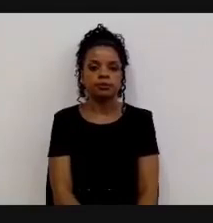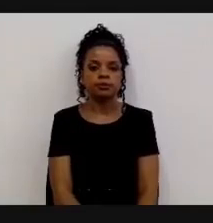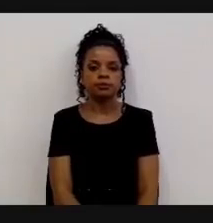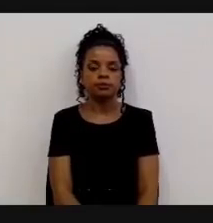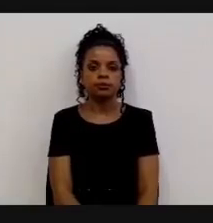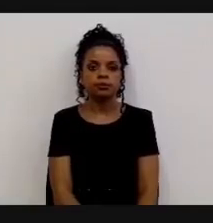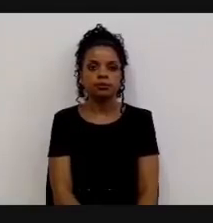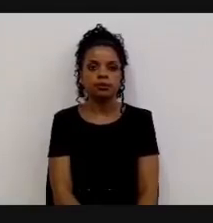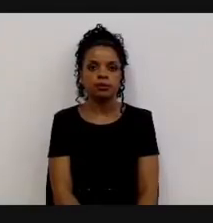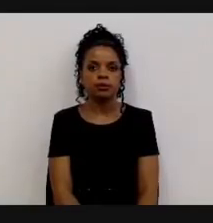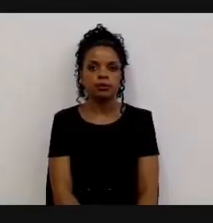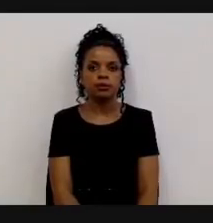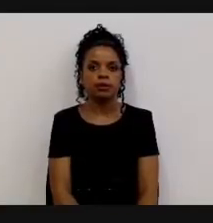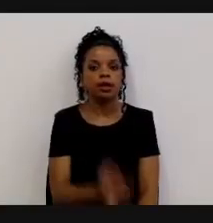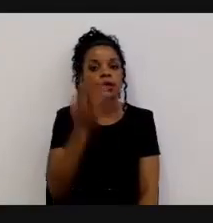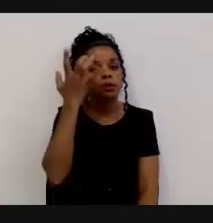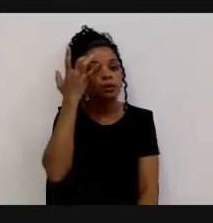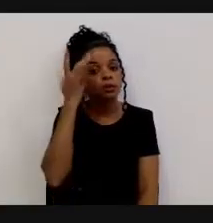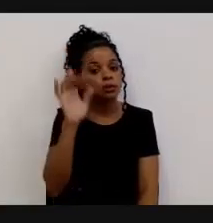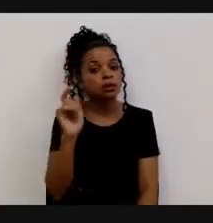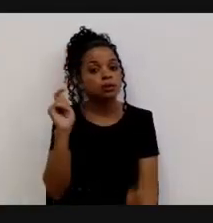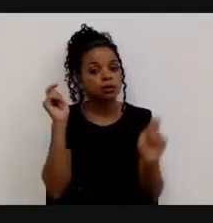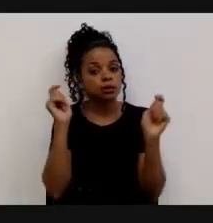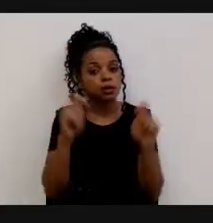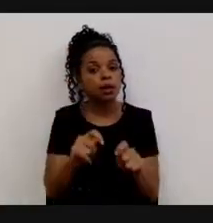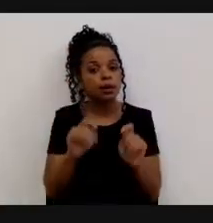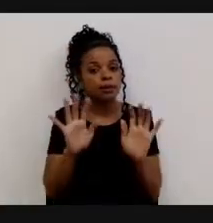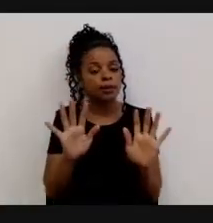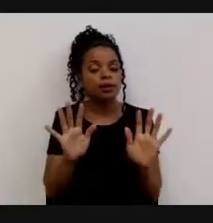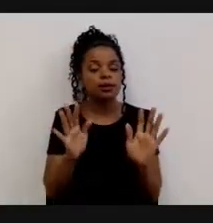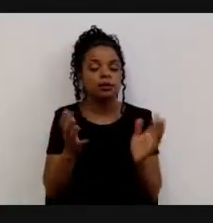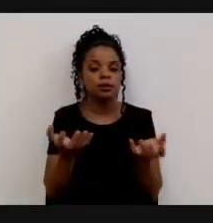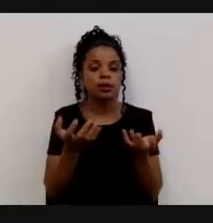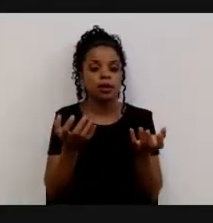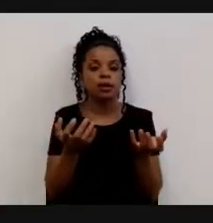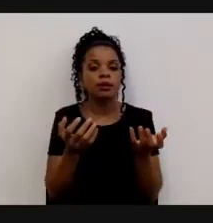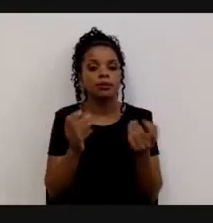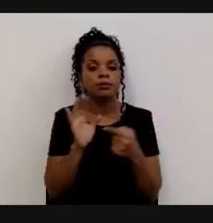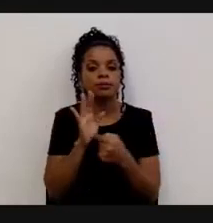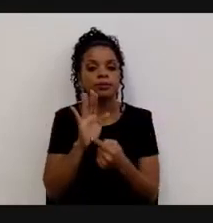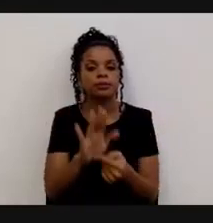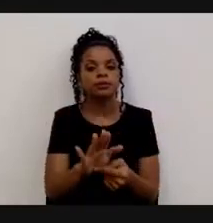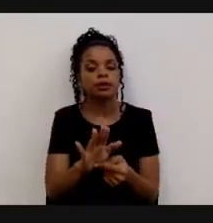vai ser possível, mas eu gostaria de mostrar esse vídeo, é um link.